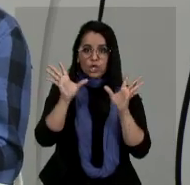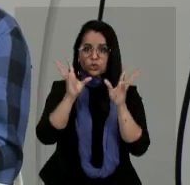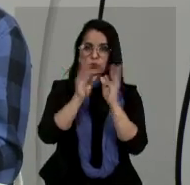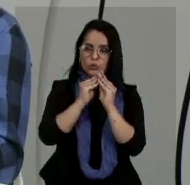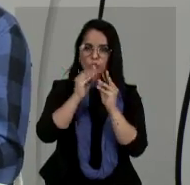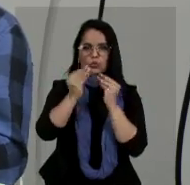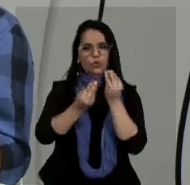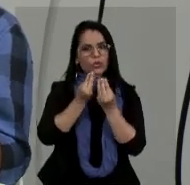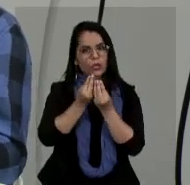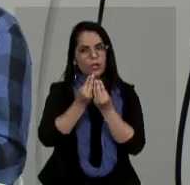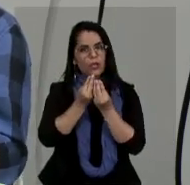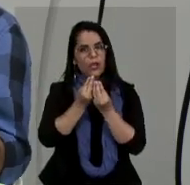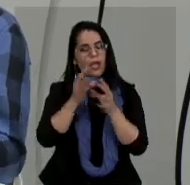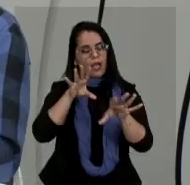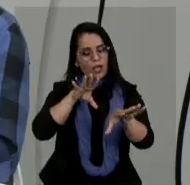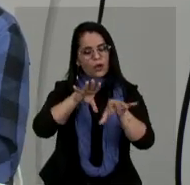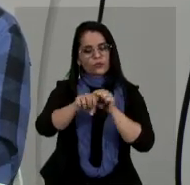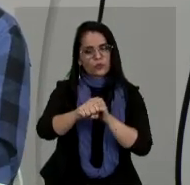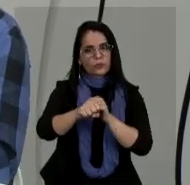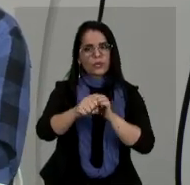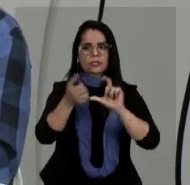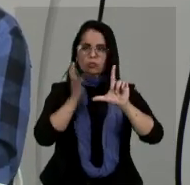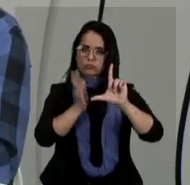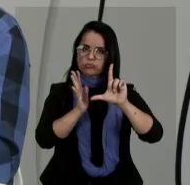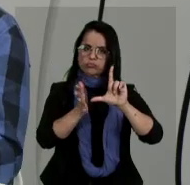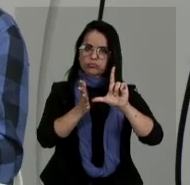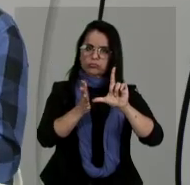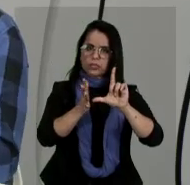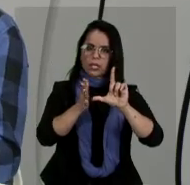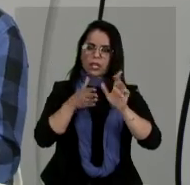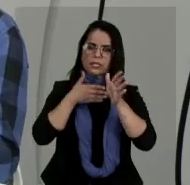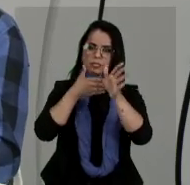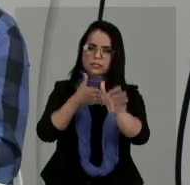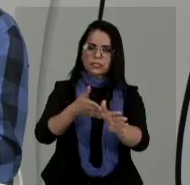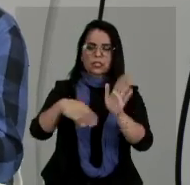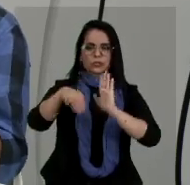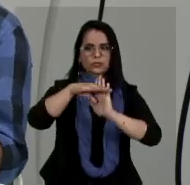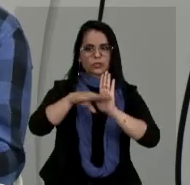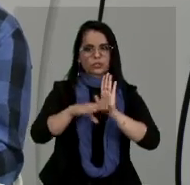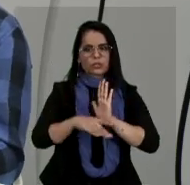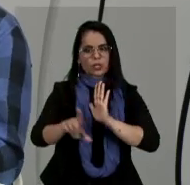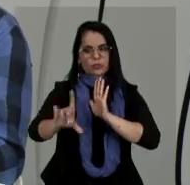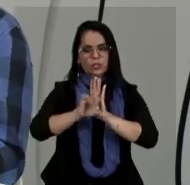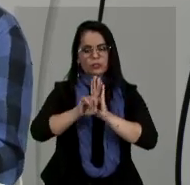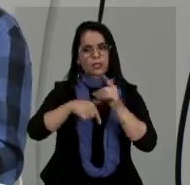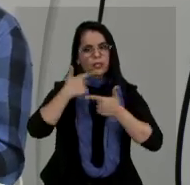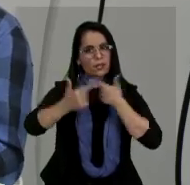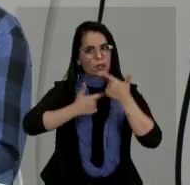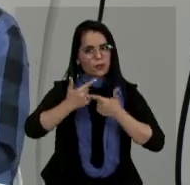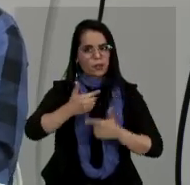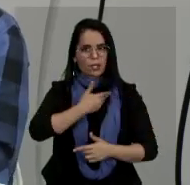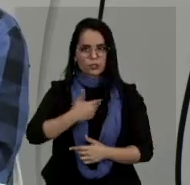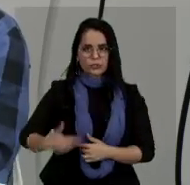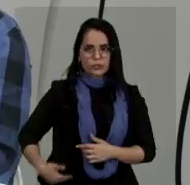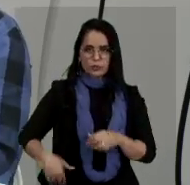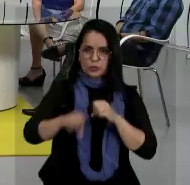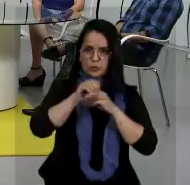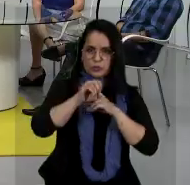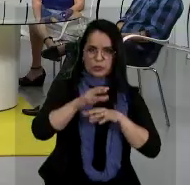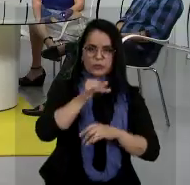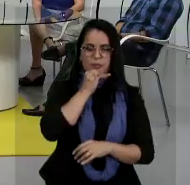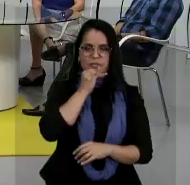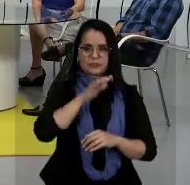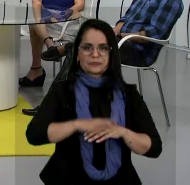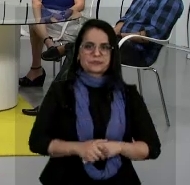resumidamente falando, é a formação do Letras Libras mesmo e seguir os critérios da resolução para atuar aqui na rede estadual de ensino, por exemplo.